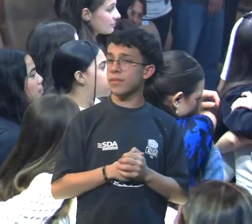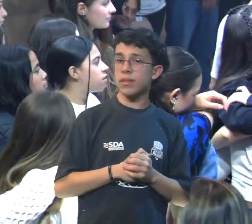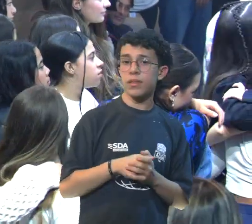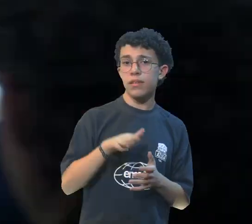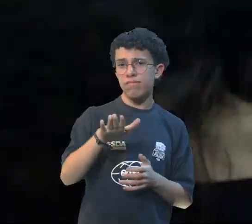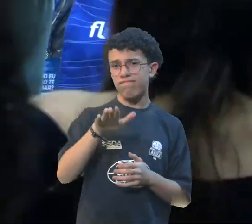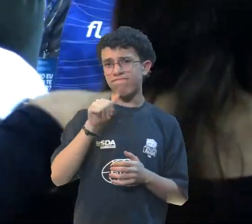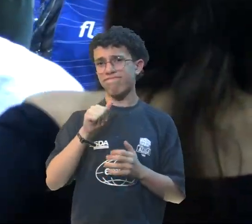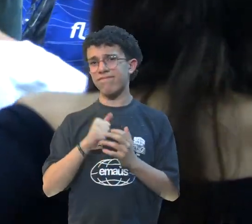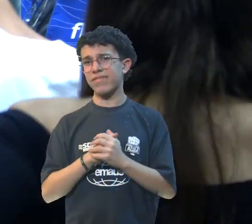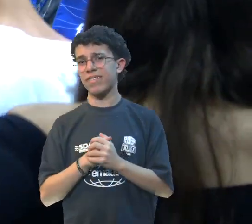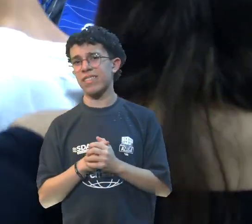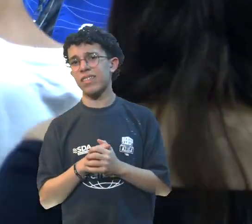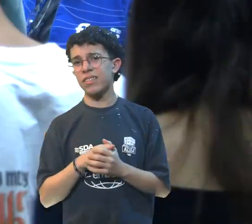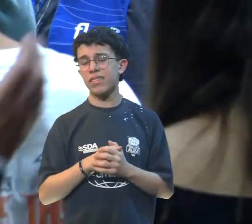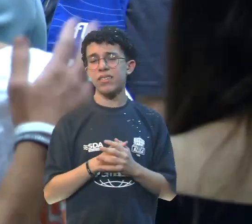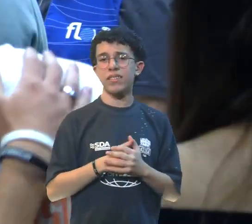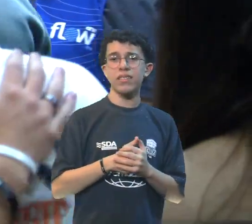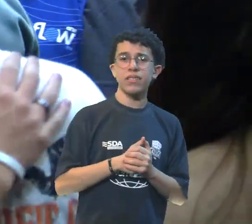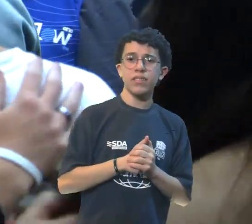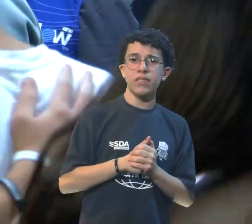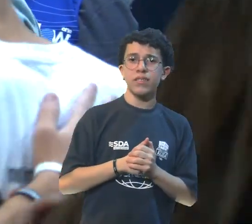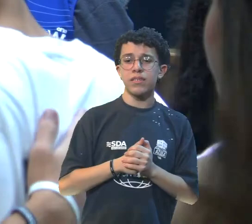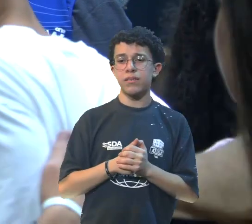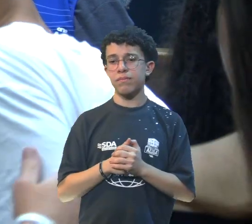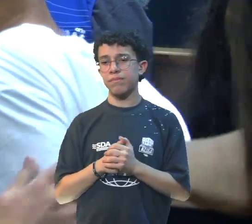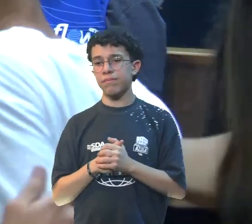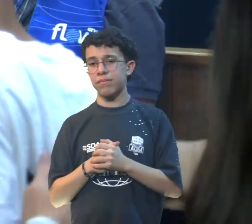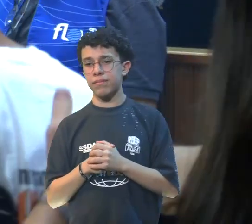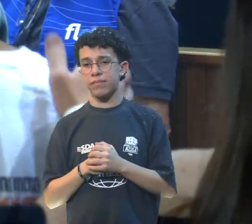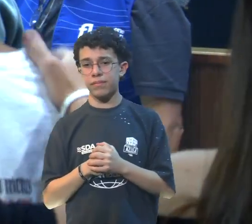Venha, venha, venha, venha.